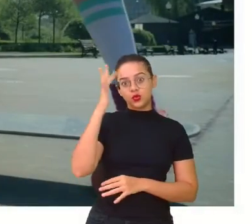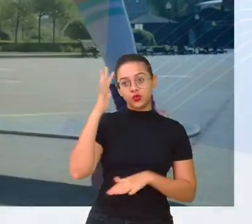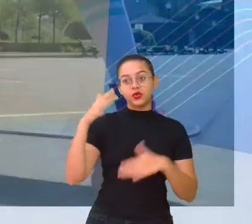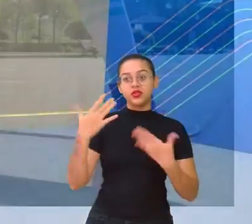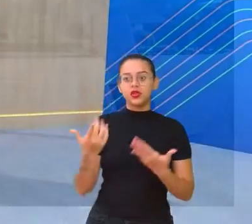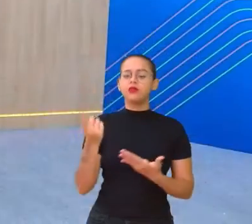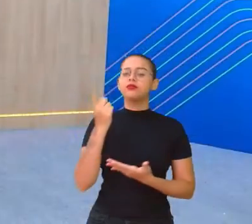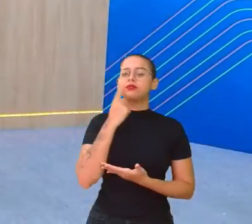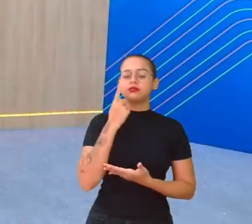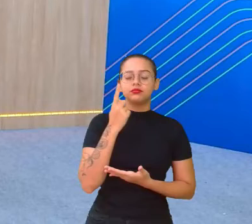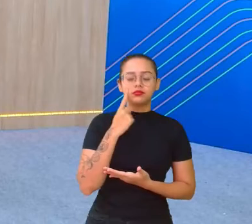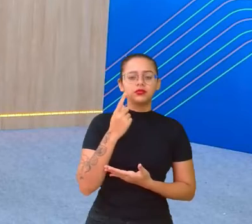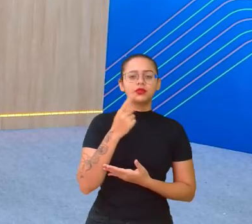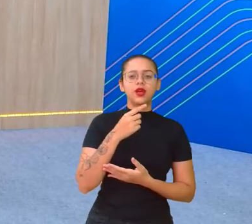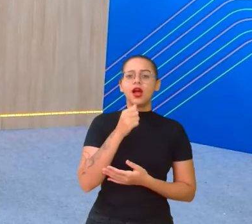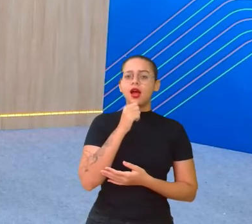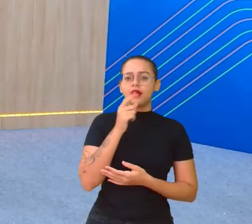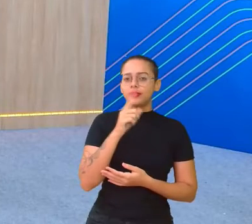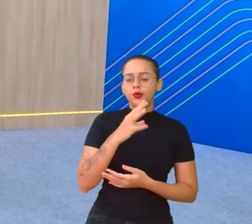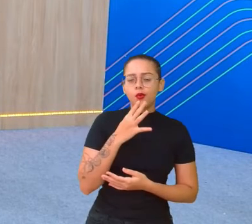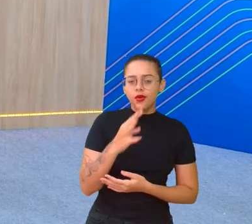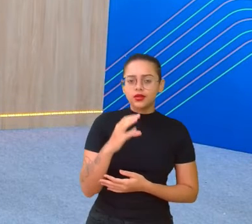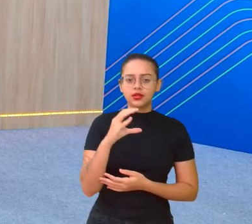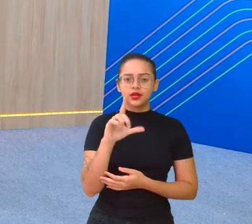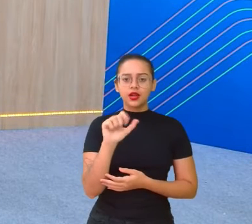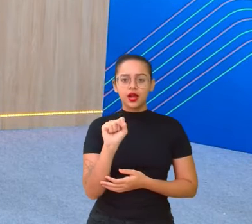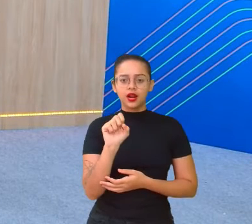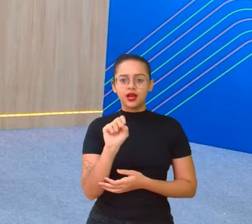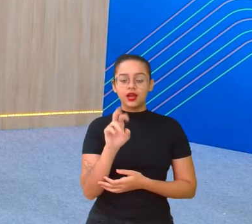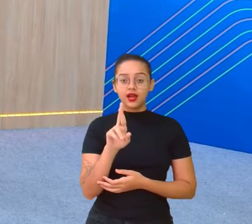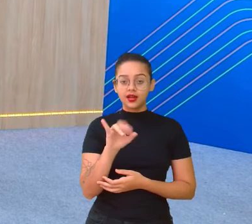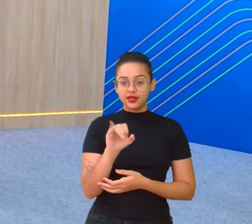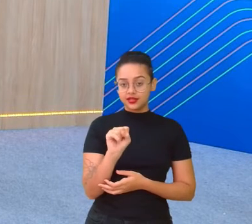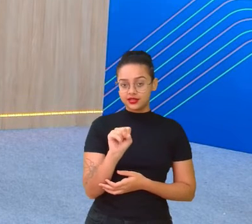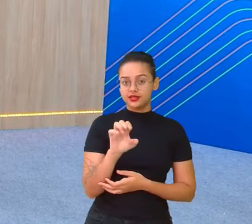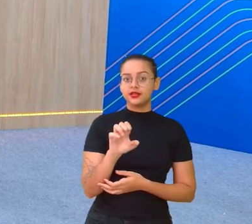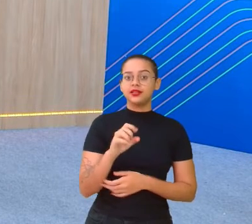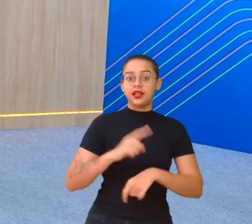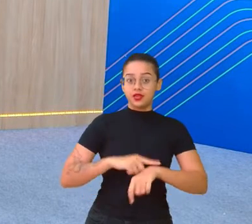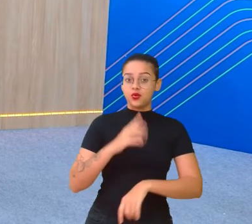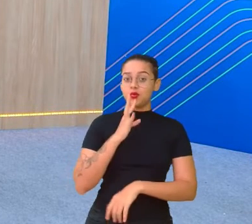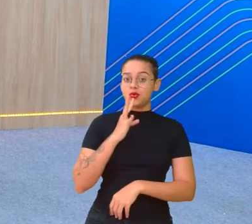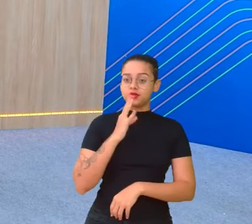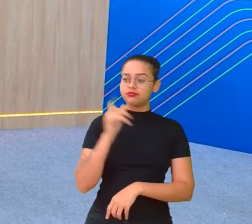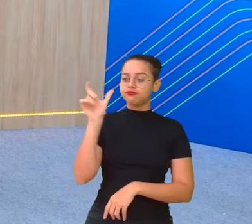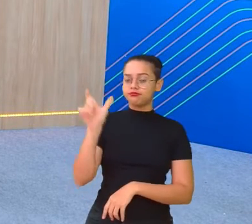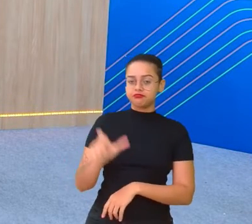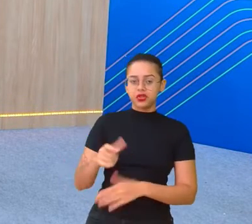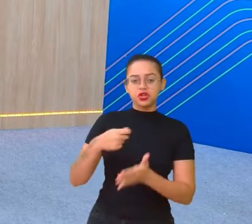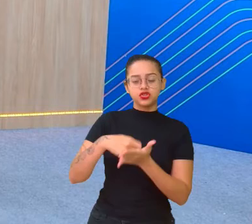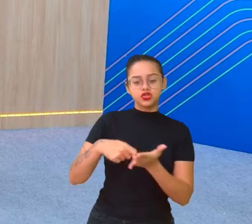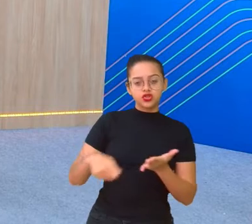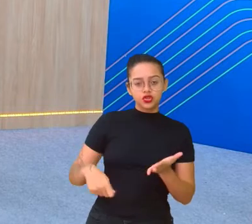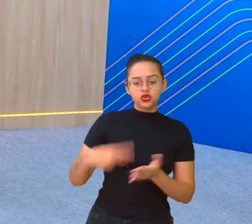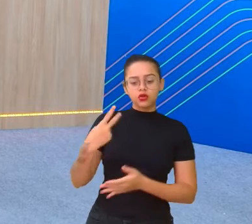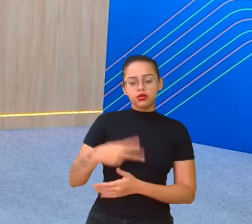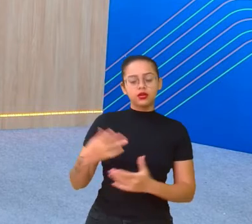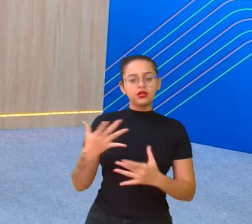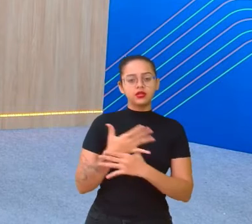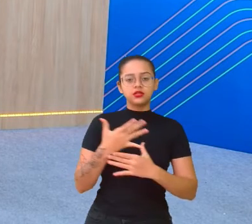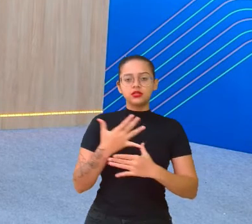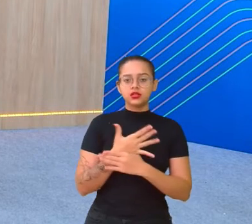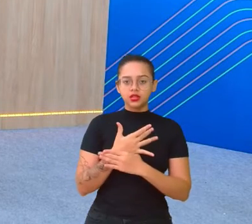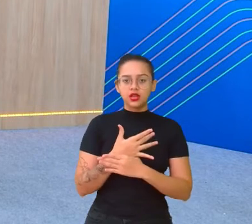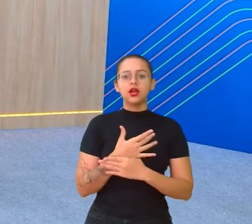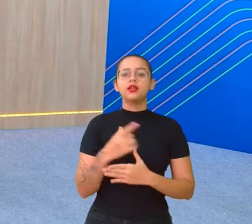Eita, vejam só, para quem não conhece Clarice Lispector, viu, gente? Tá na hora de conhecer, viu? Grande escritora, daqui da nossa cidade,